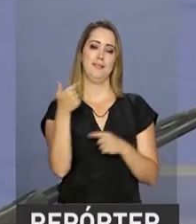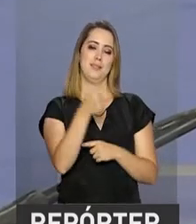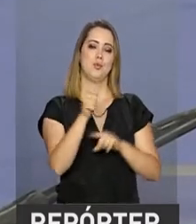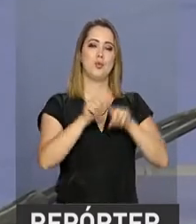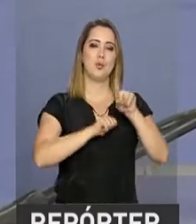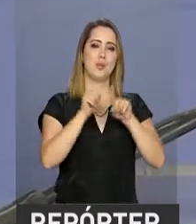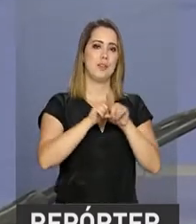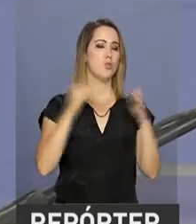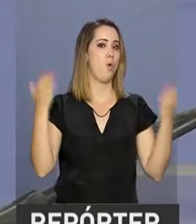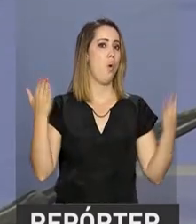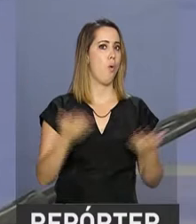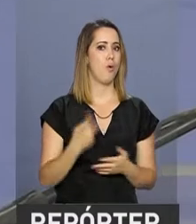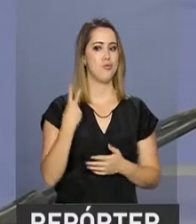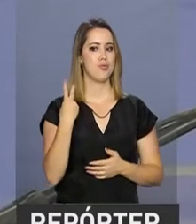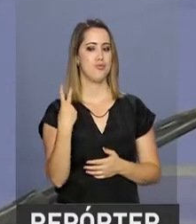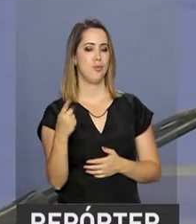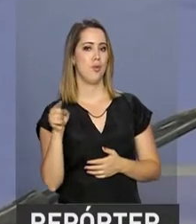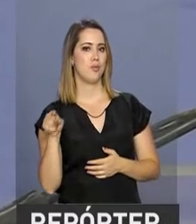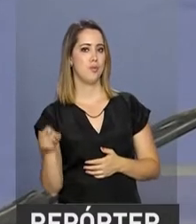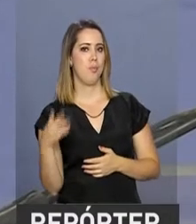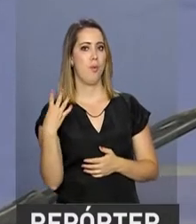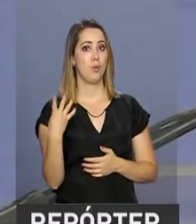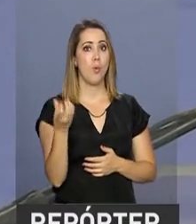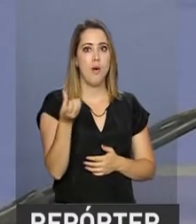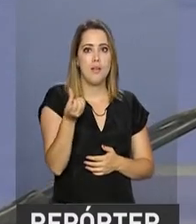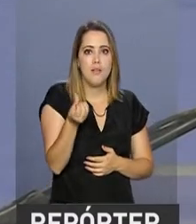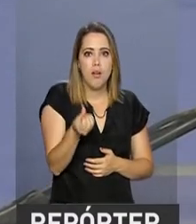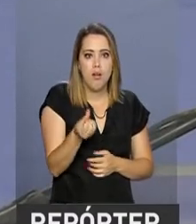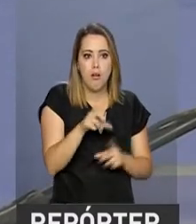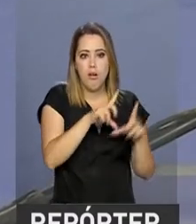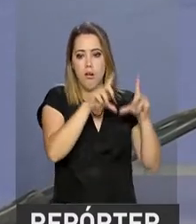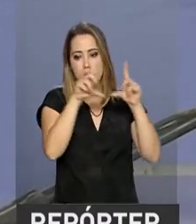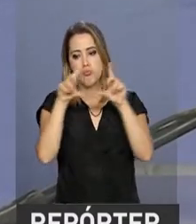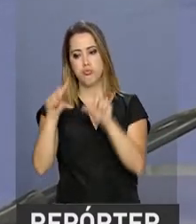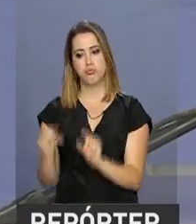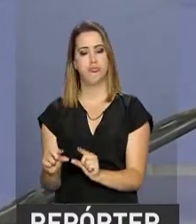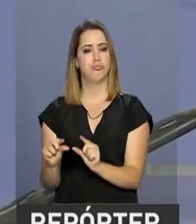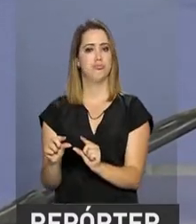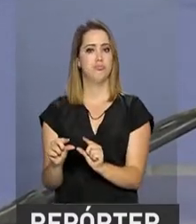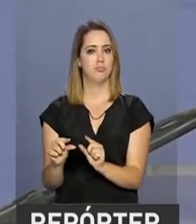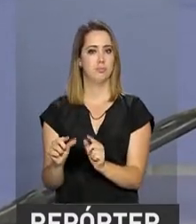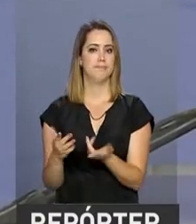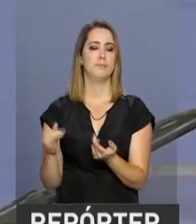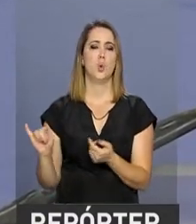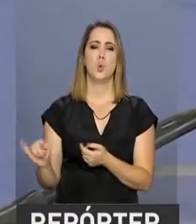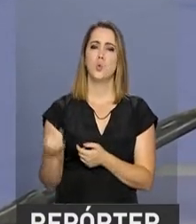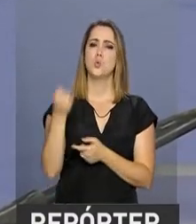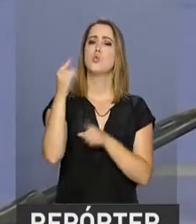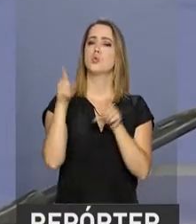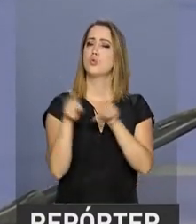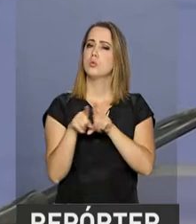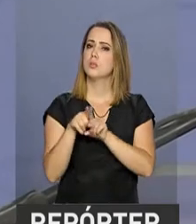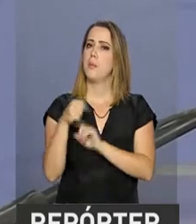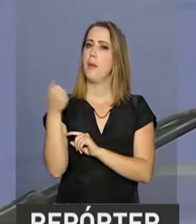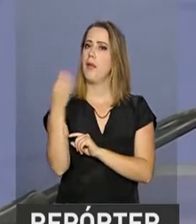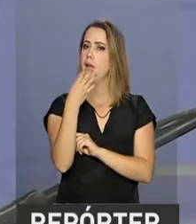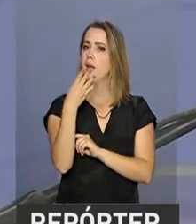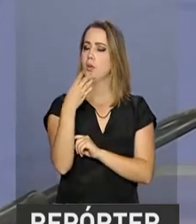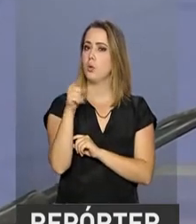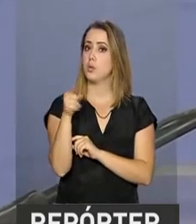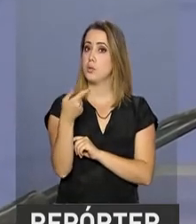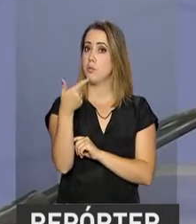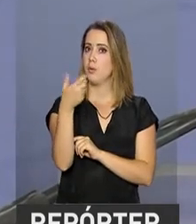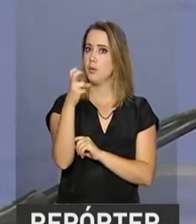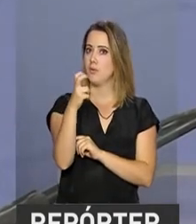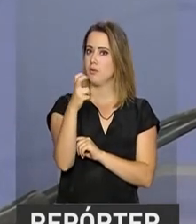hoje ela está em 2.46 nós pegamos os juros com 14 pontos 25 hoje tá